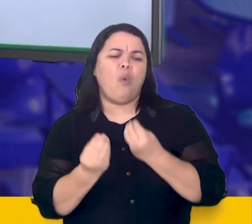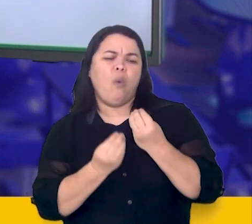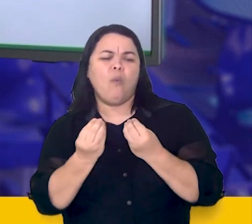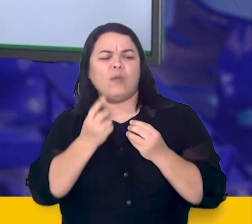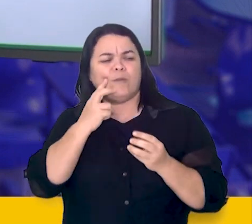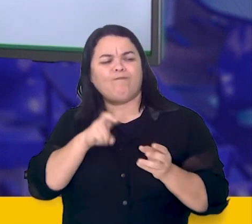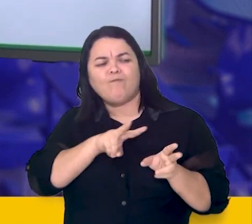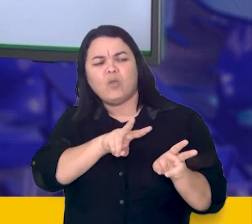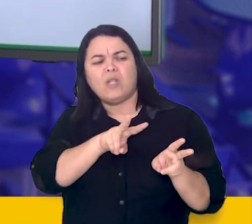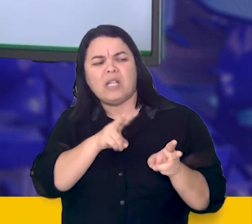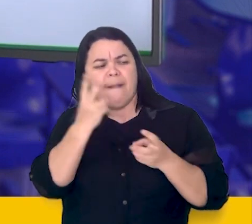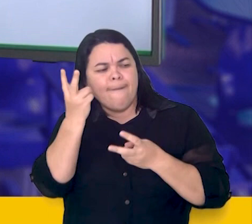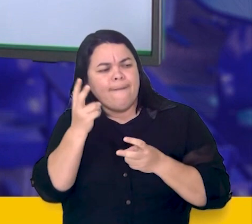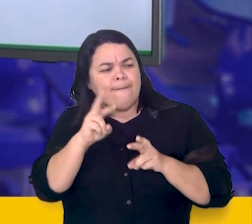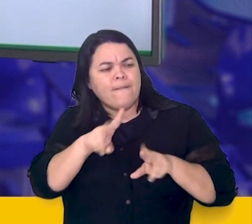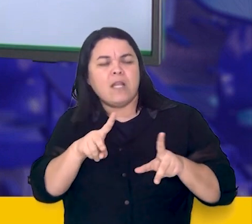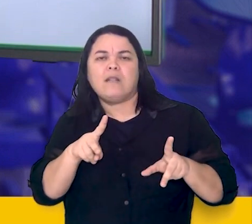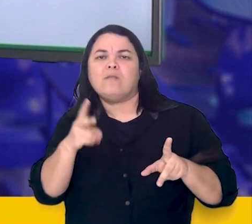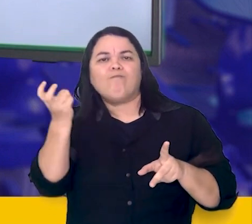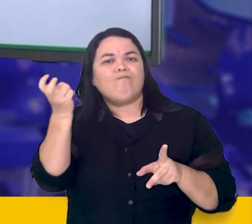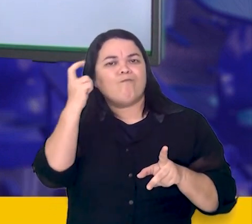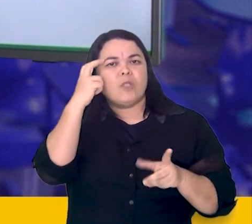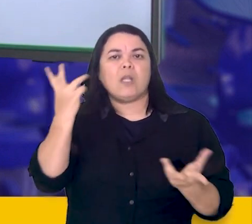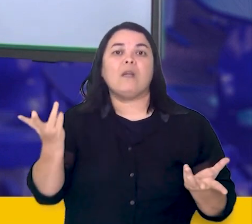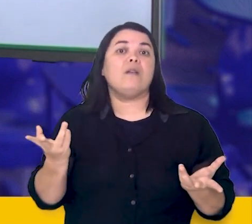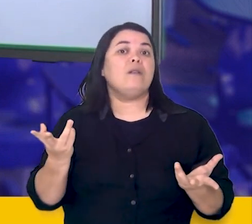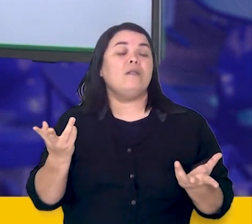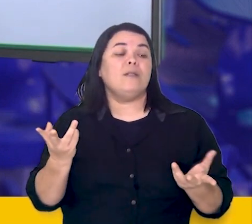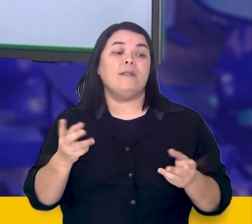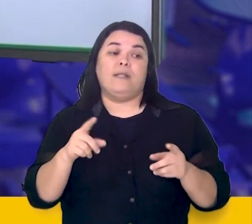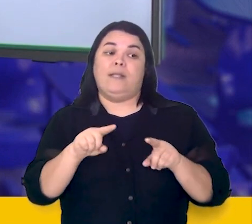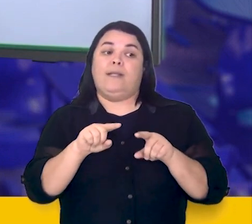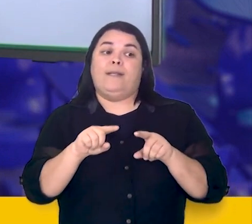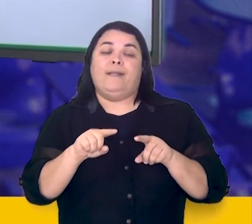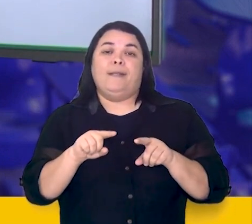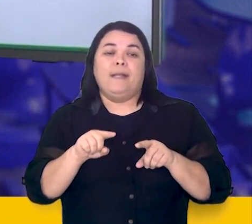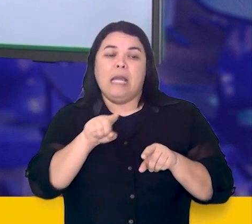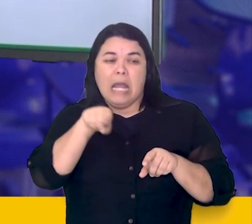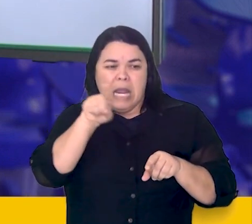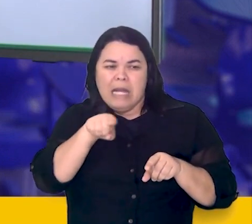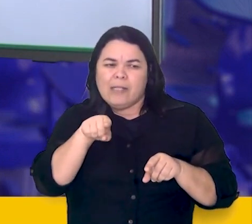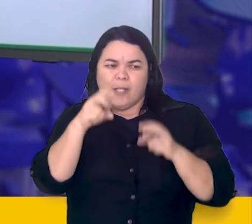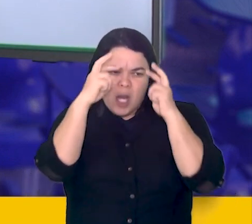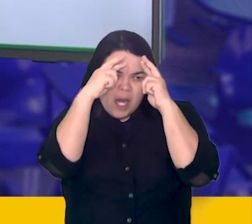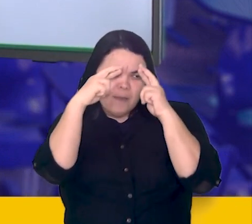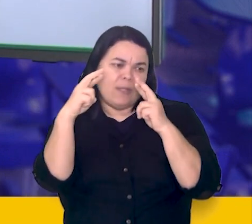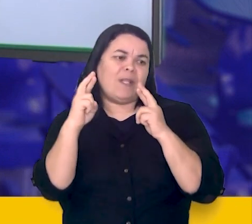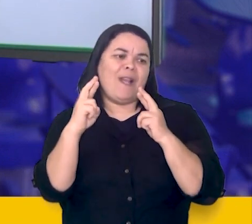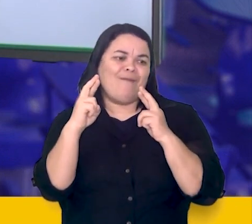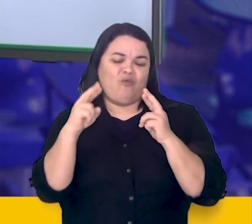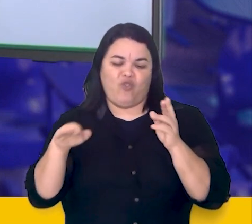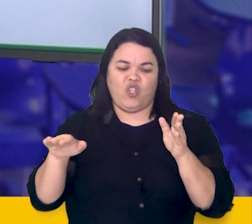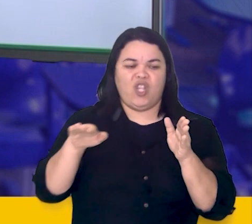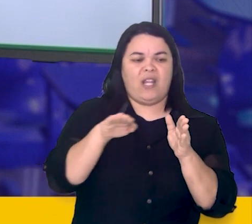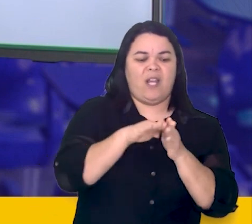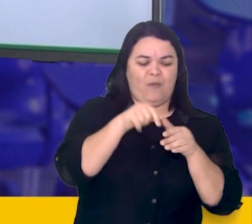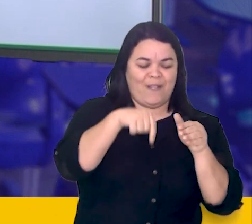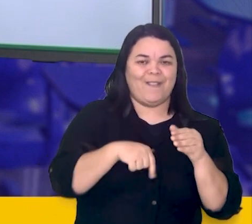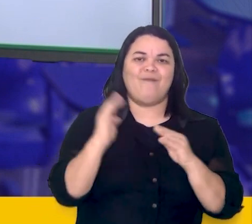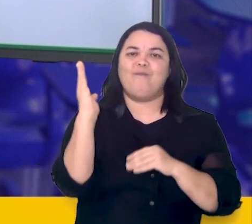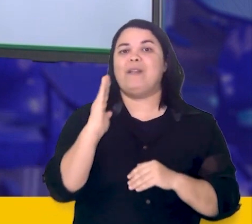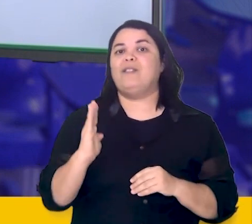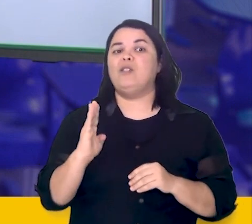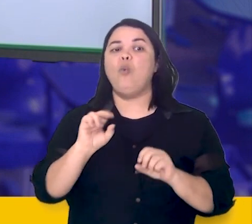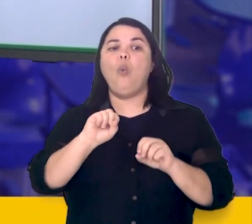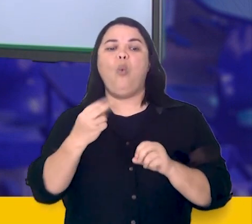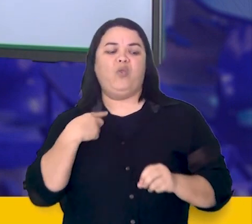sociedade era simplesmente diferente e precisava do respeito de quem estava chegando? Ou foi um olhar com o